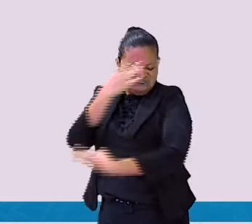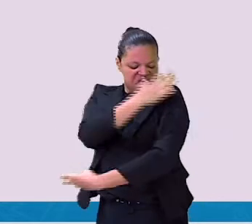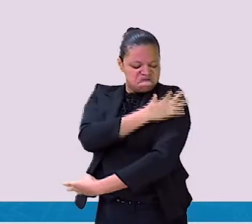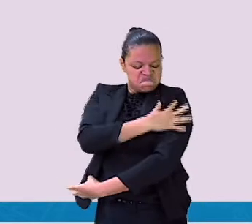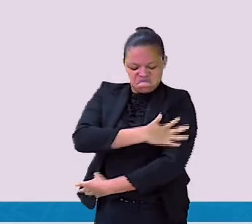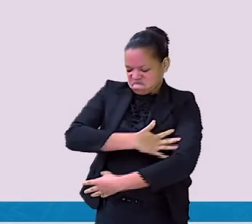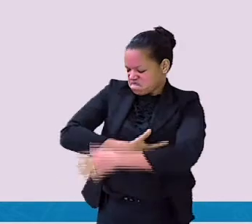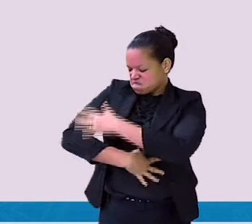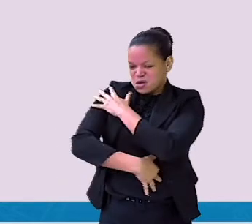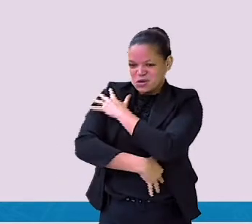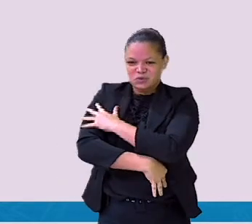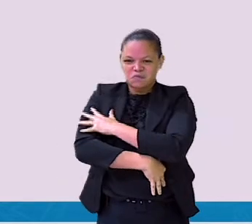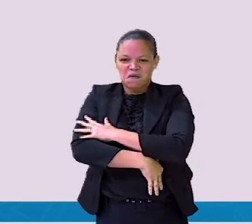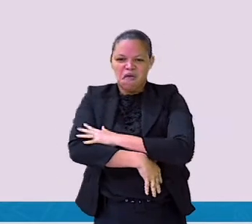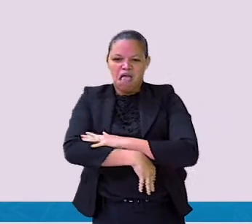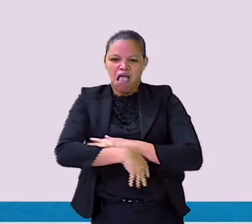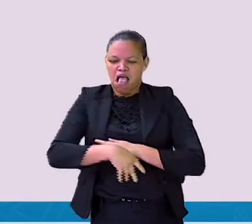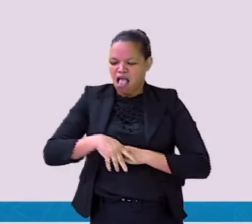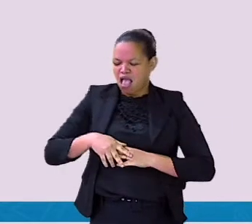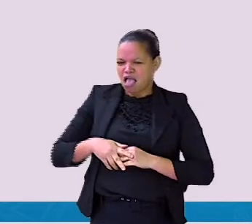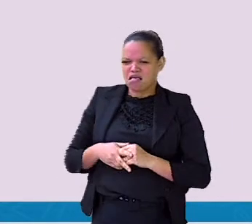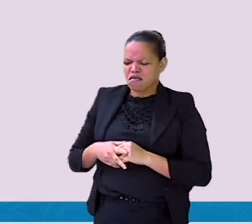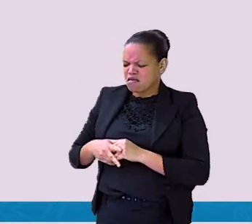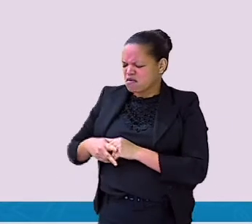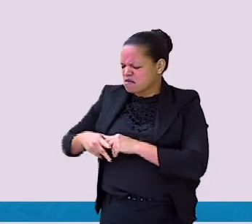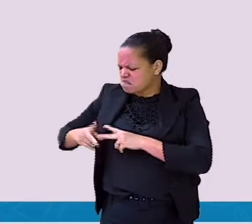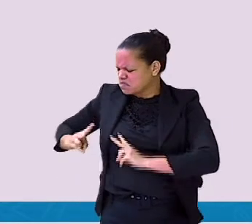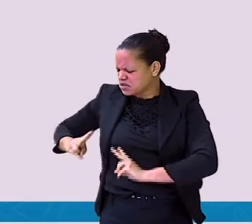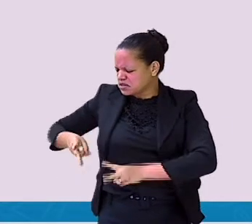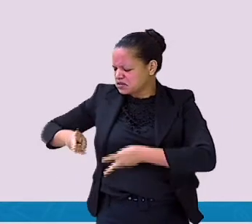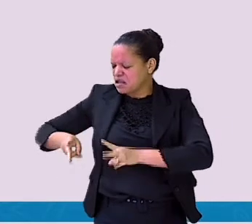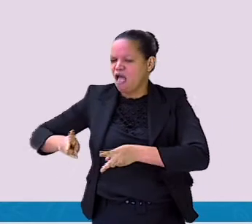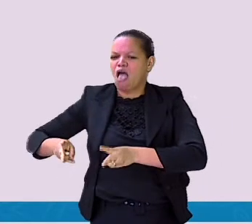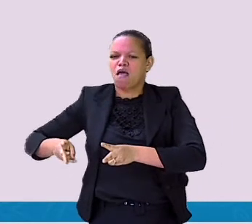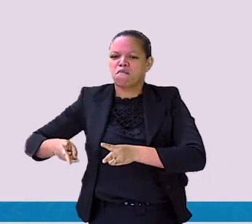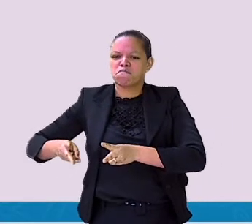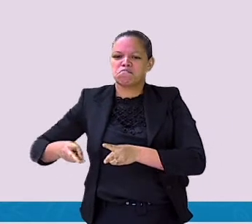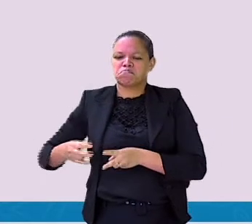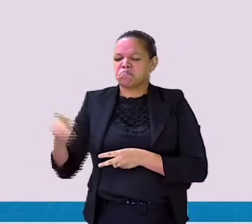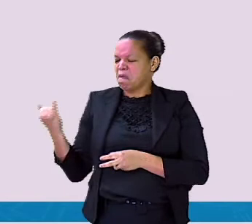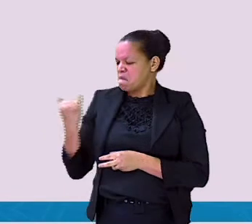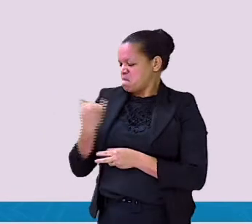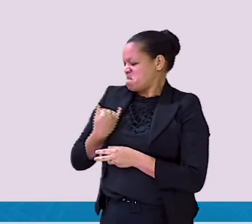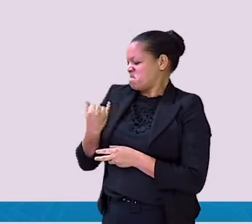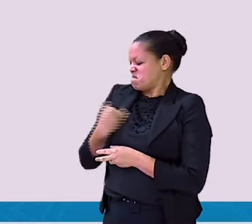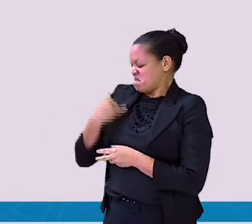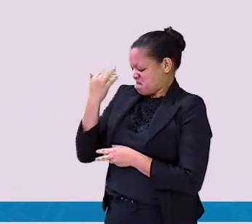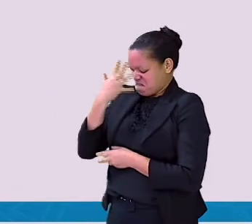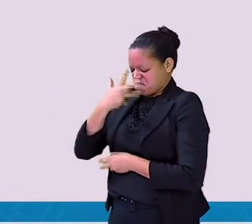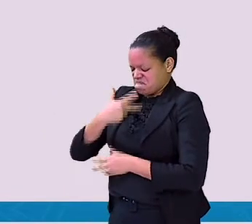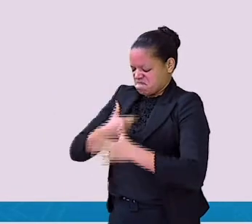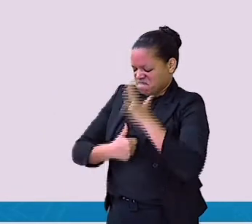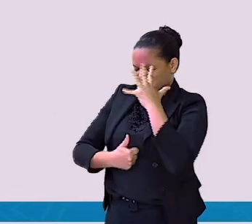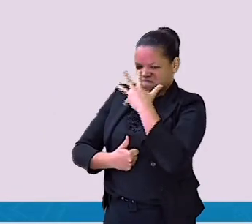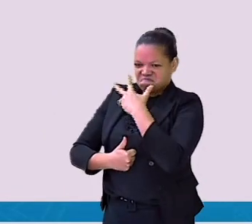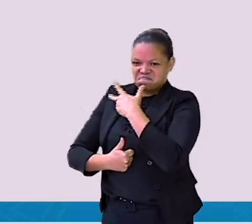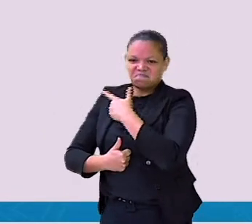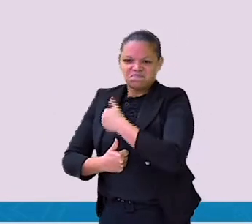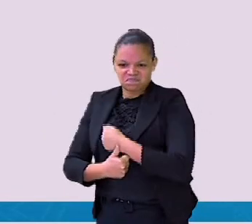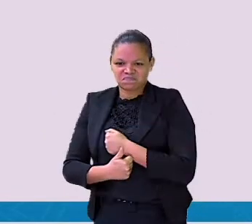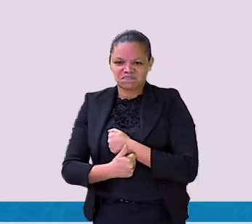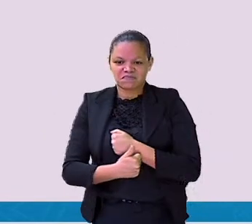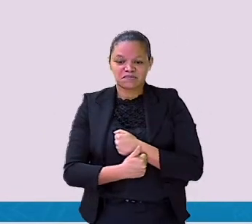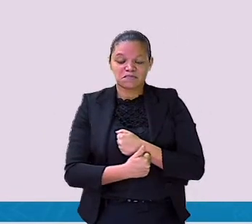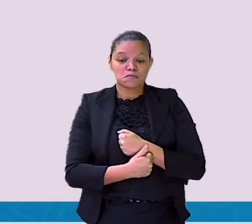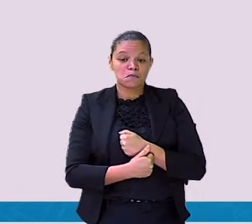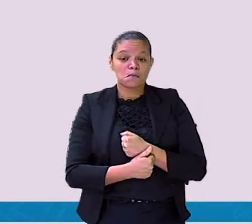era a fala que ele vivia falando lá na sala de aula, para as pessoas olharem realmente para a beleza de